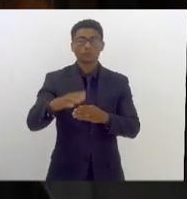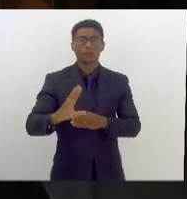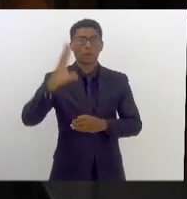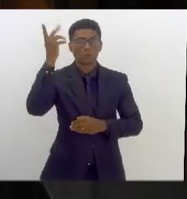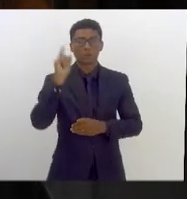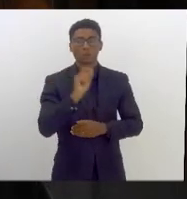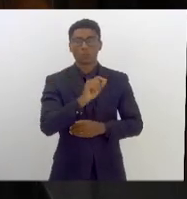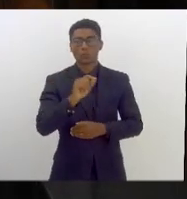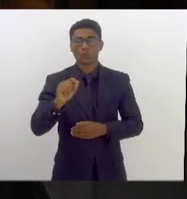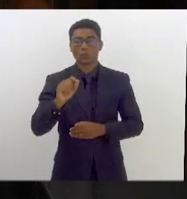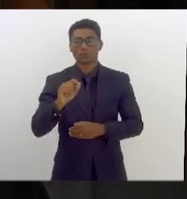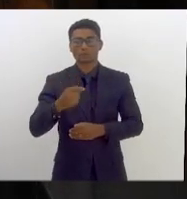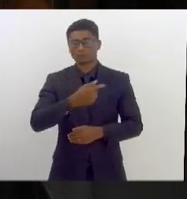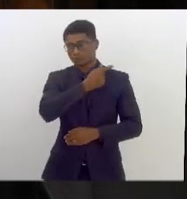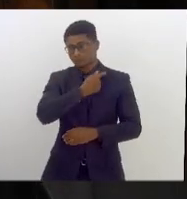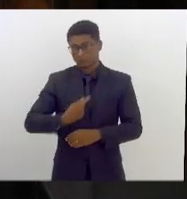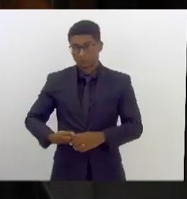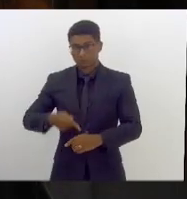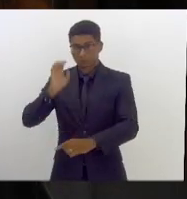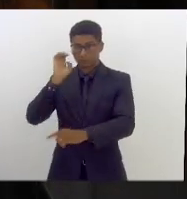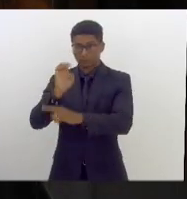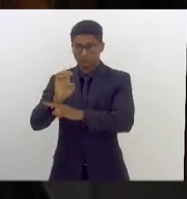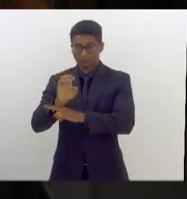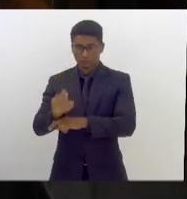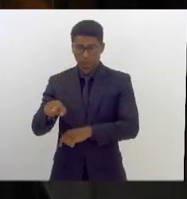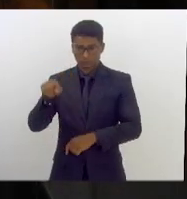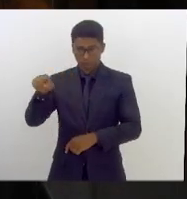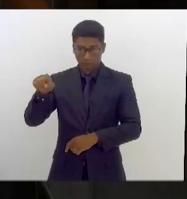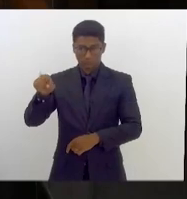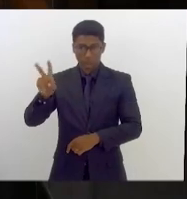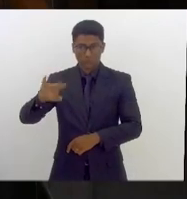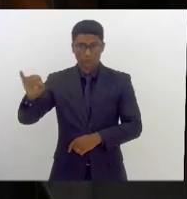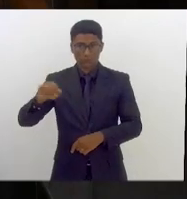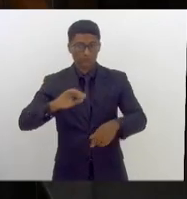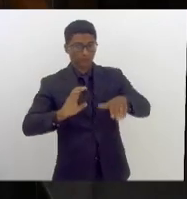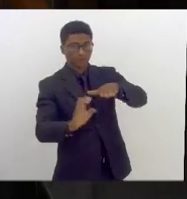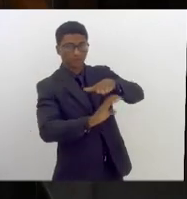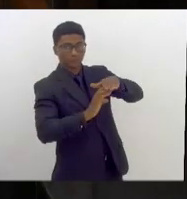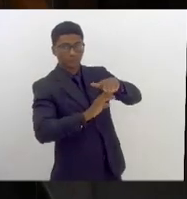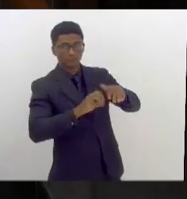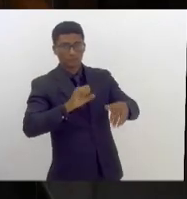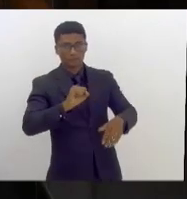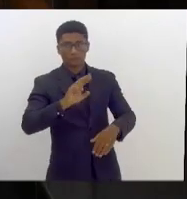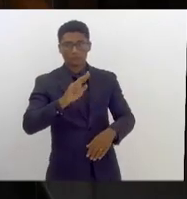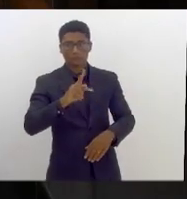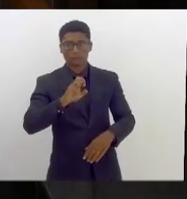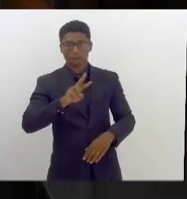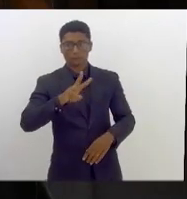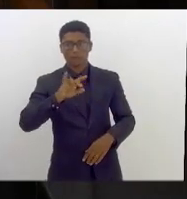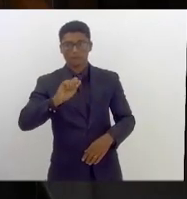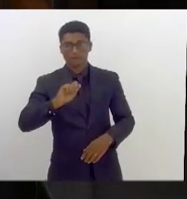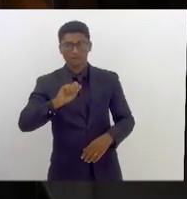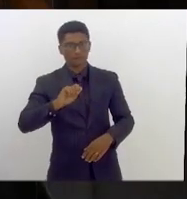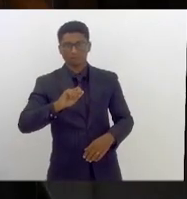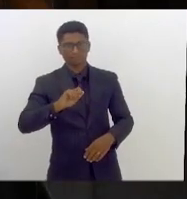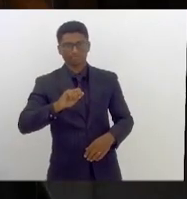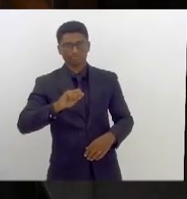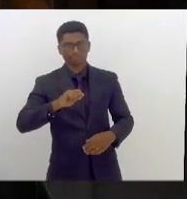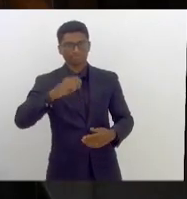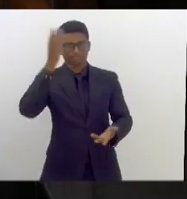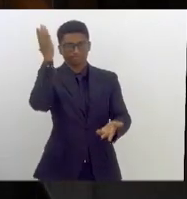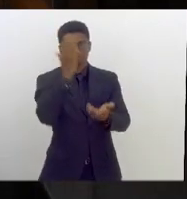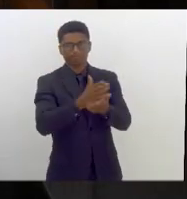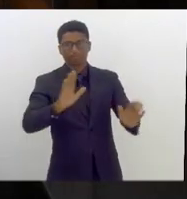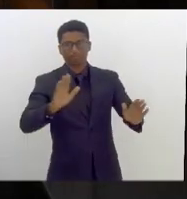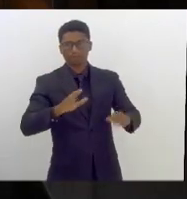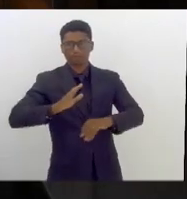O governo do Estado vai fazer uma intervenção na Supervia? Isto é, vai assumir os